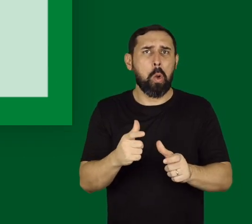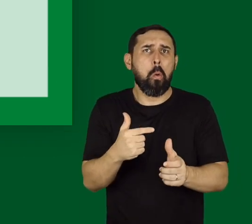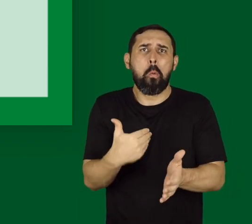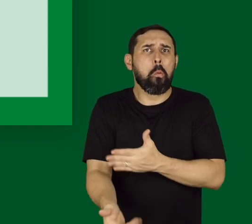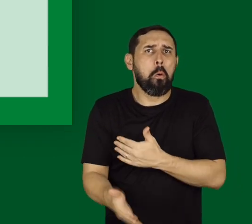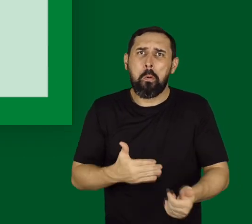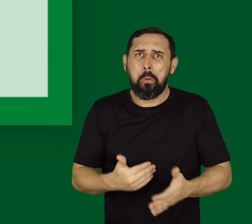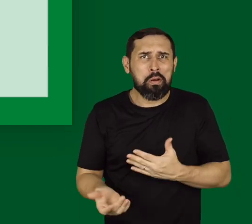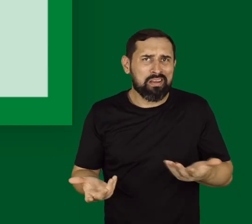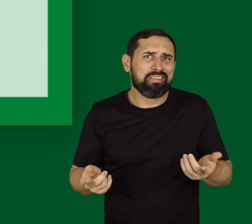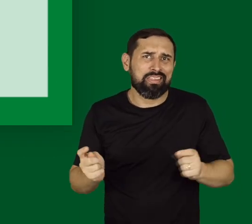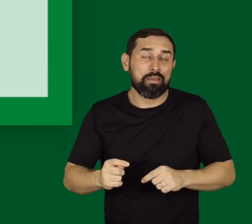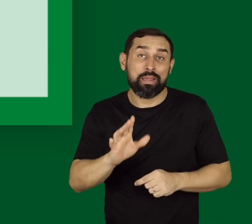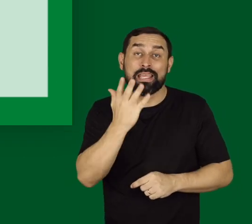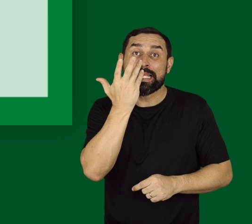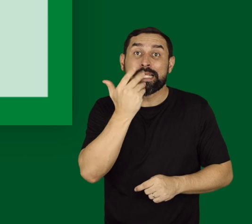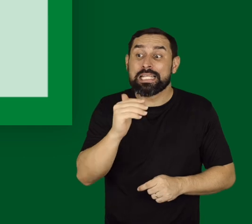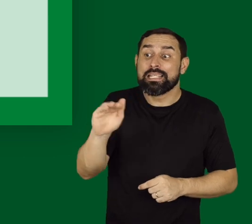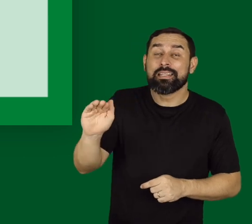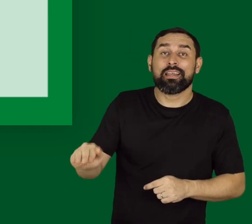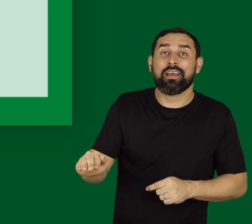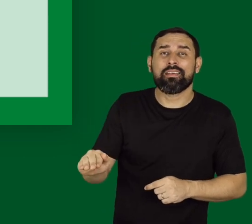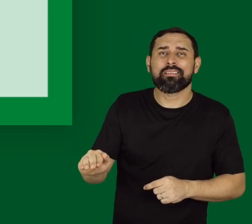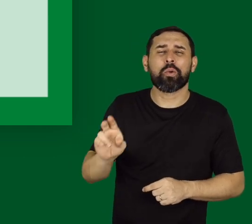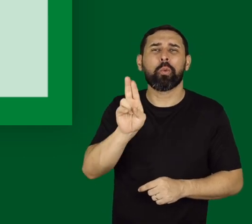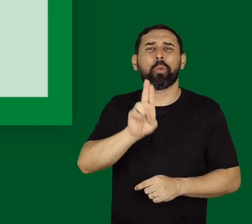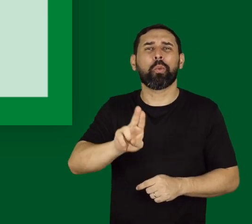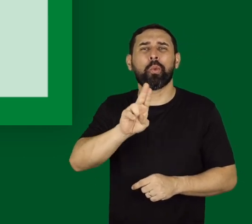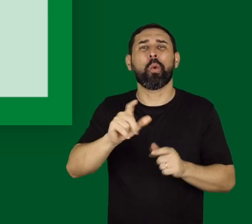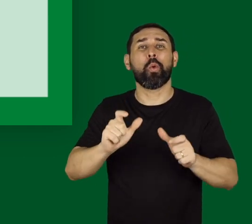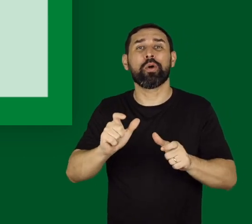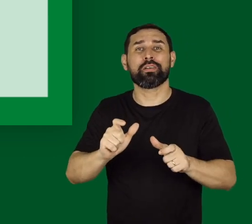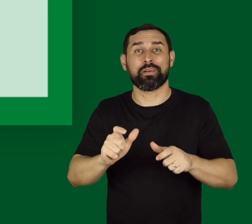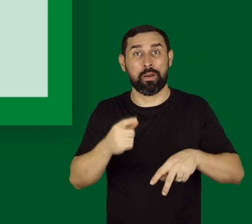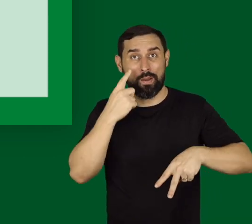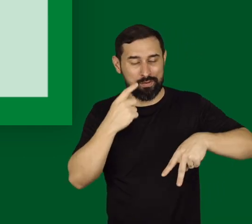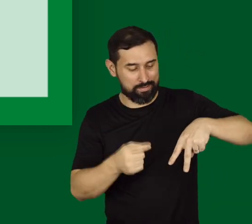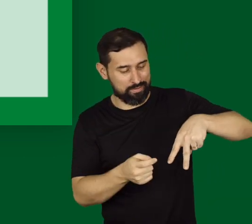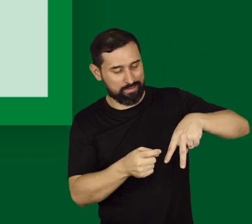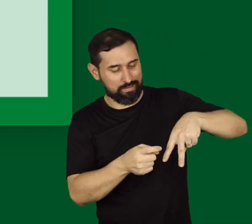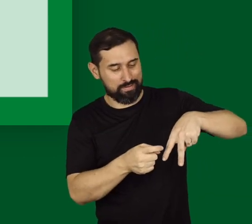tem que lembrar que onde tem osso você pode utilizar. Na criança,